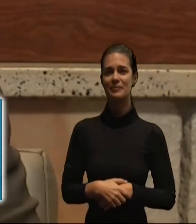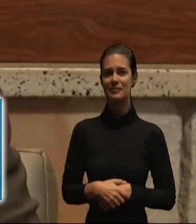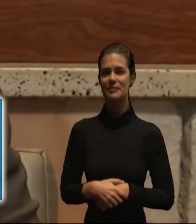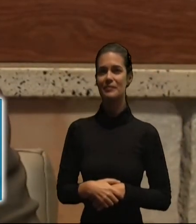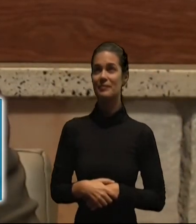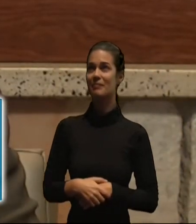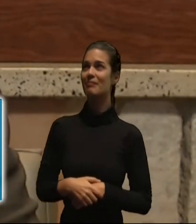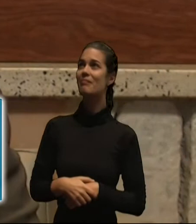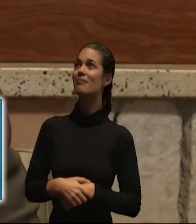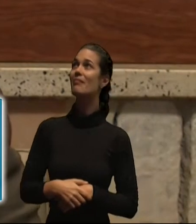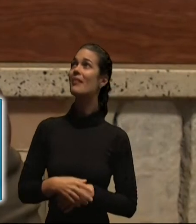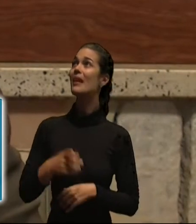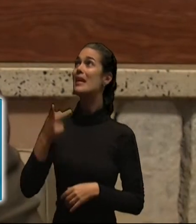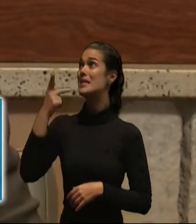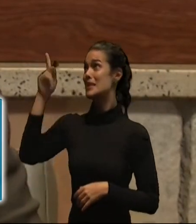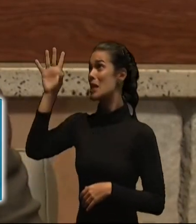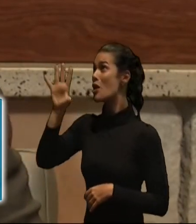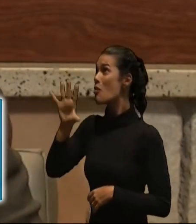louvor. Ao seu amor